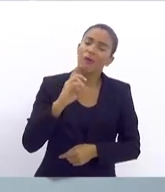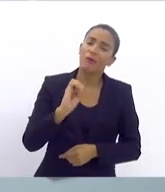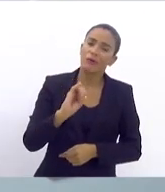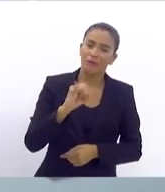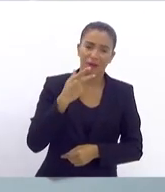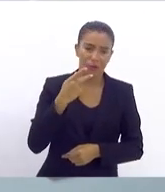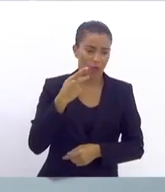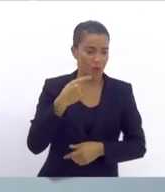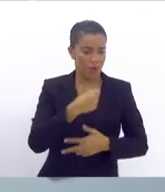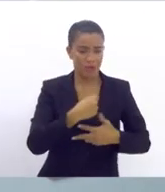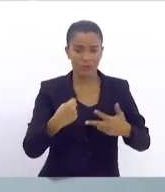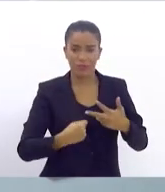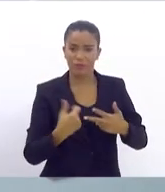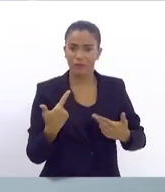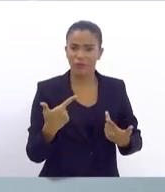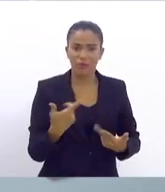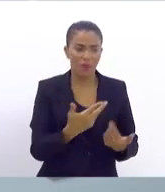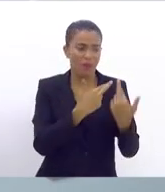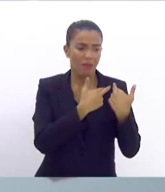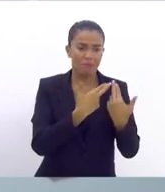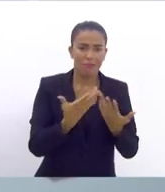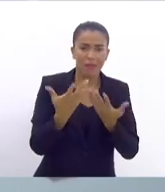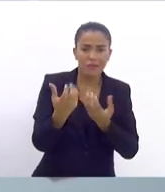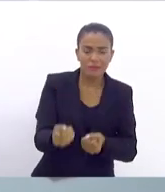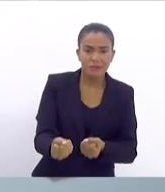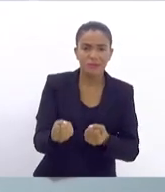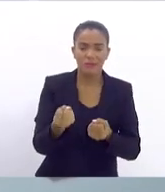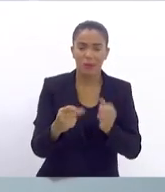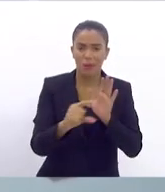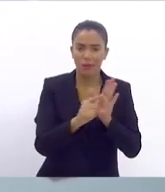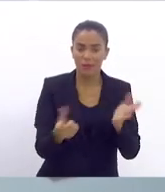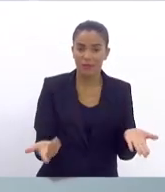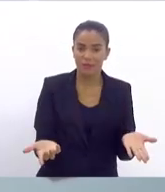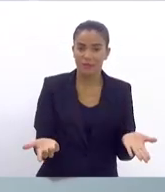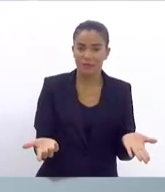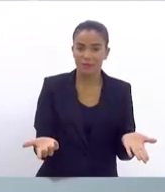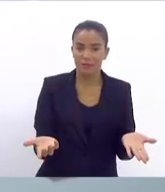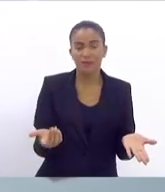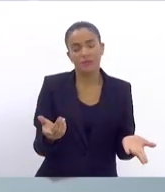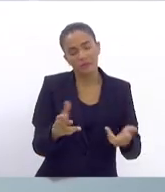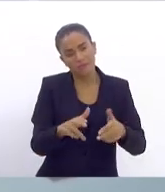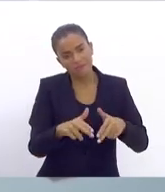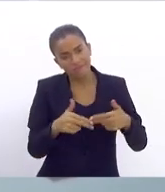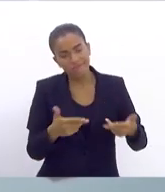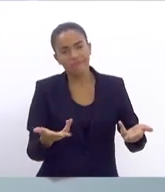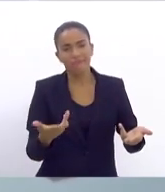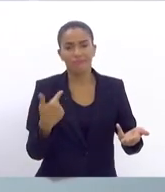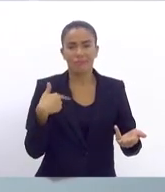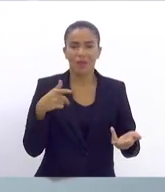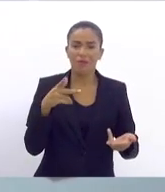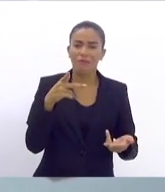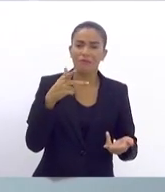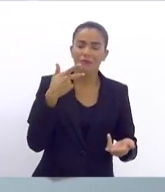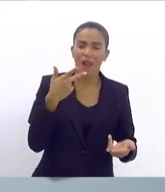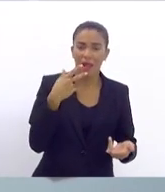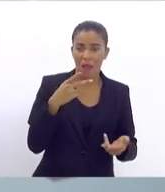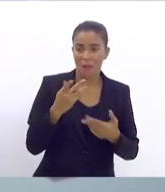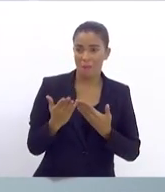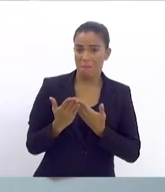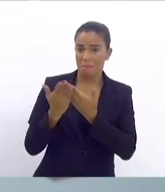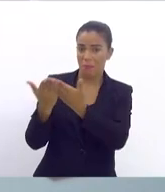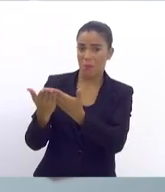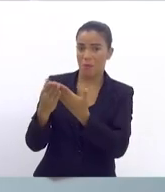o executivo não tem que acatar uma lei. Então, eu acho que o senhor caminhar o INEPAC...